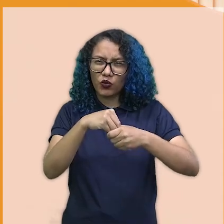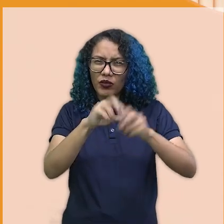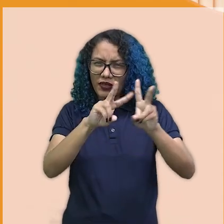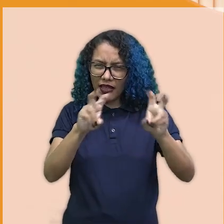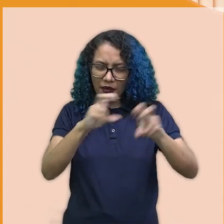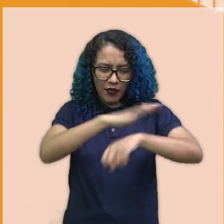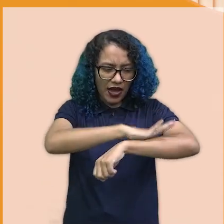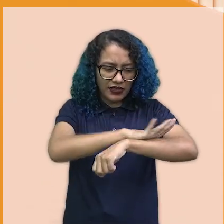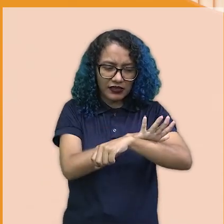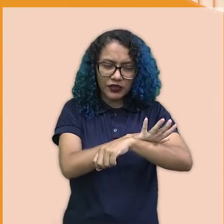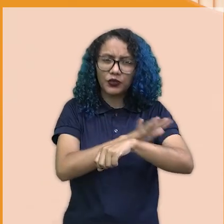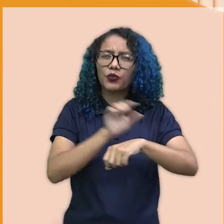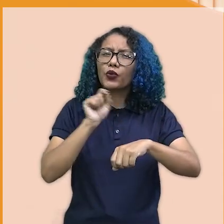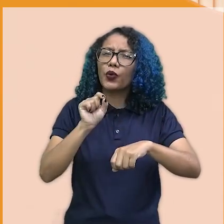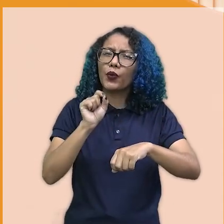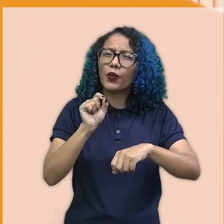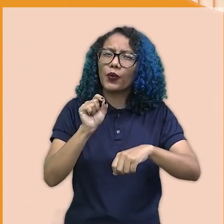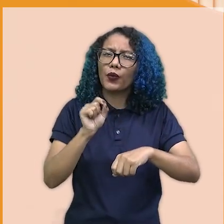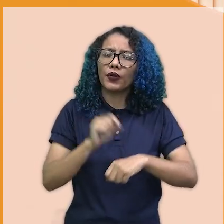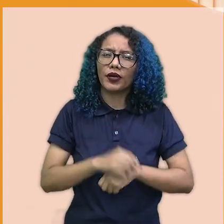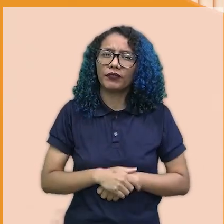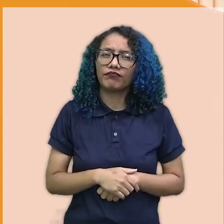racismo que nós vamos aqui